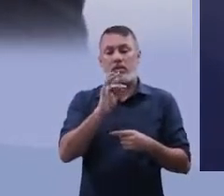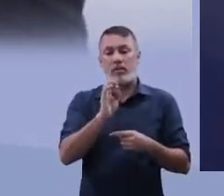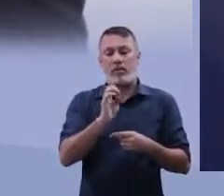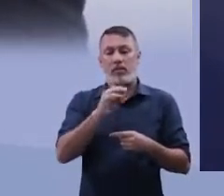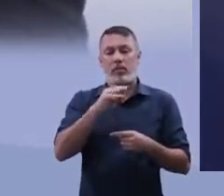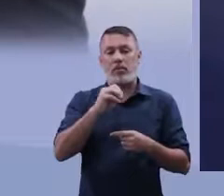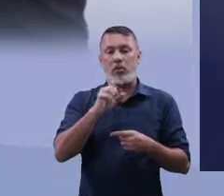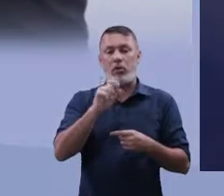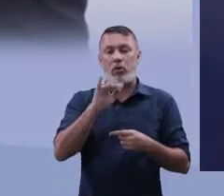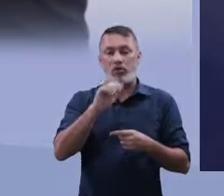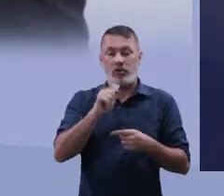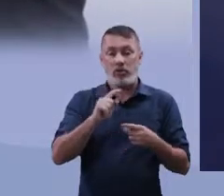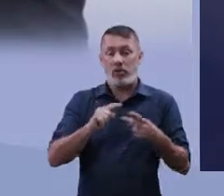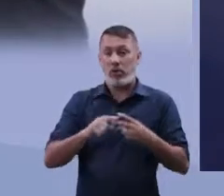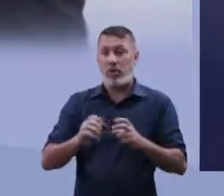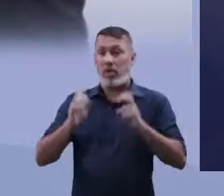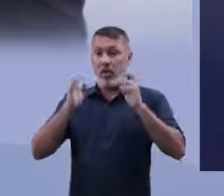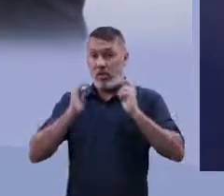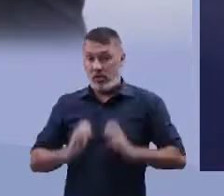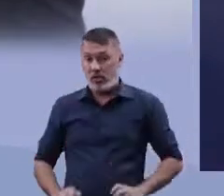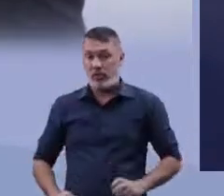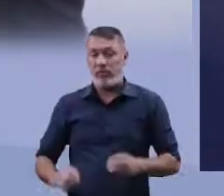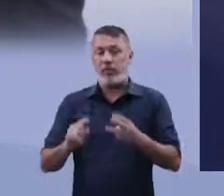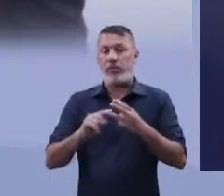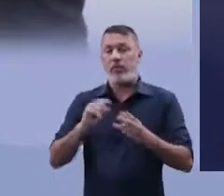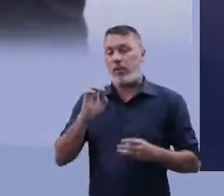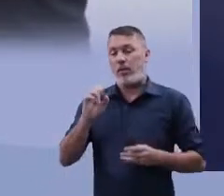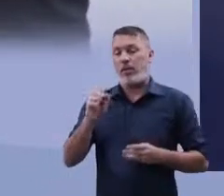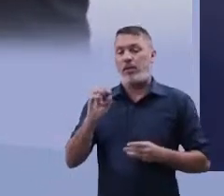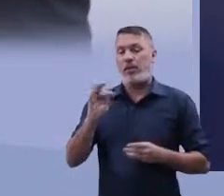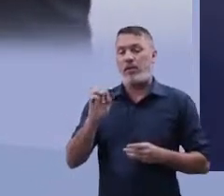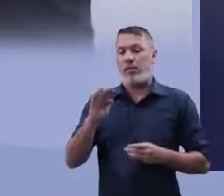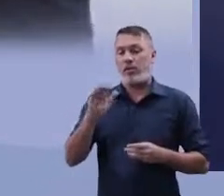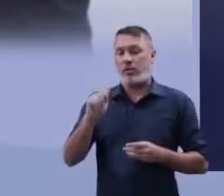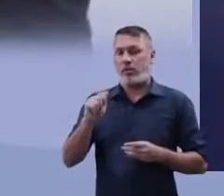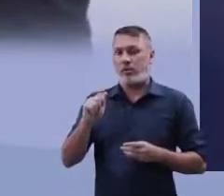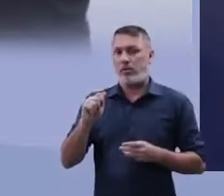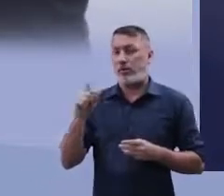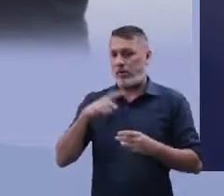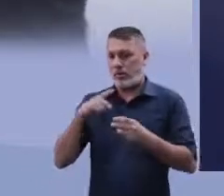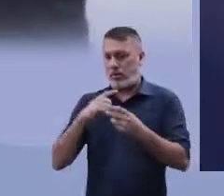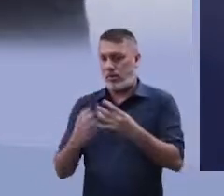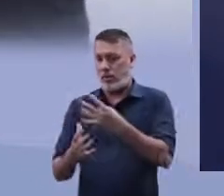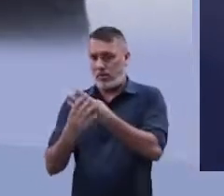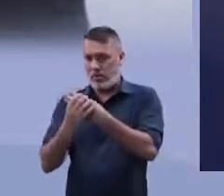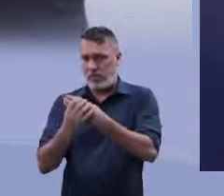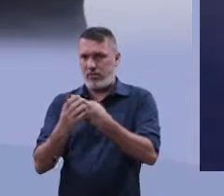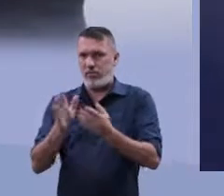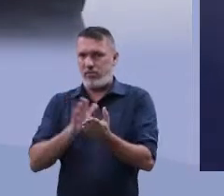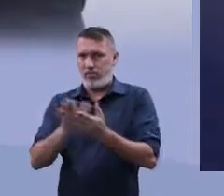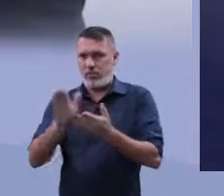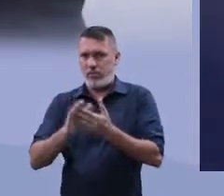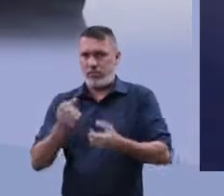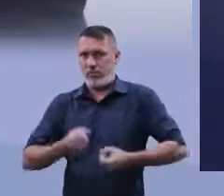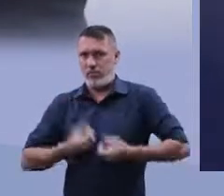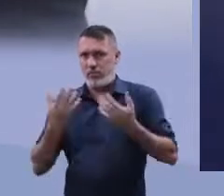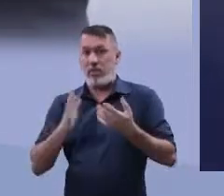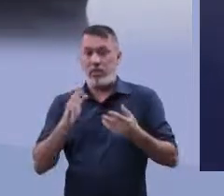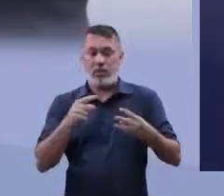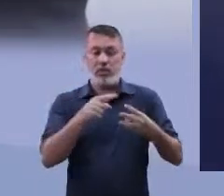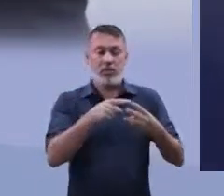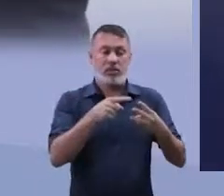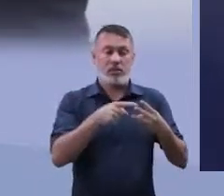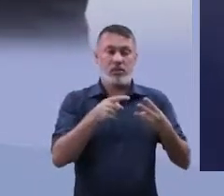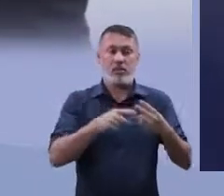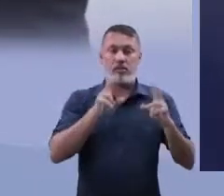e estética. Então, nessas 3 obras, são 4 obras, mas as 4 obras elas vão abordar